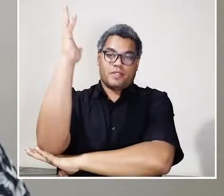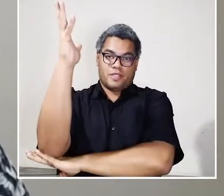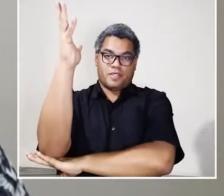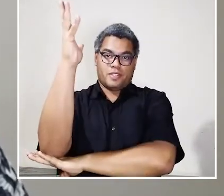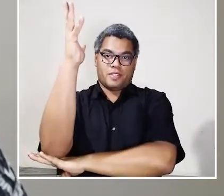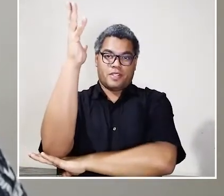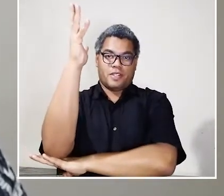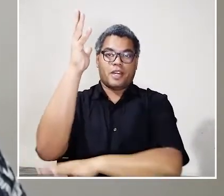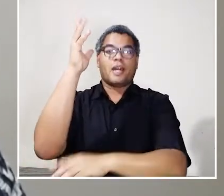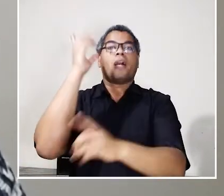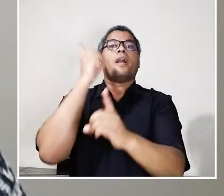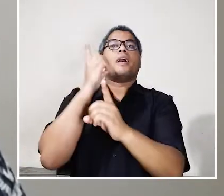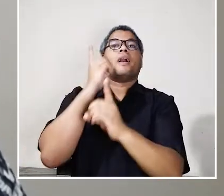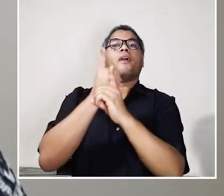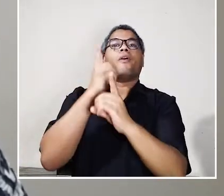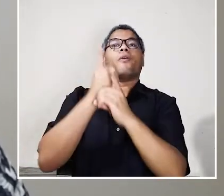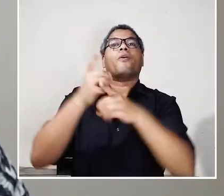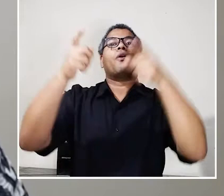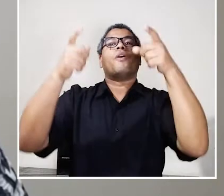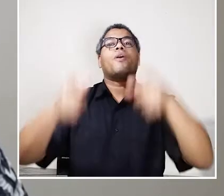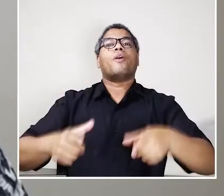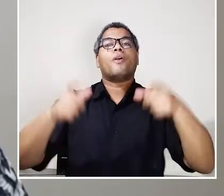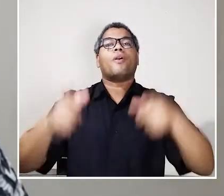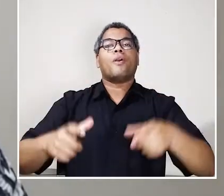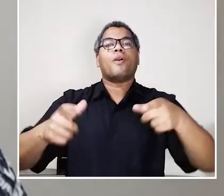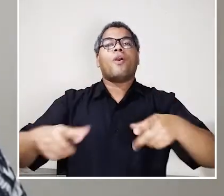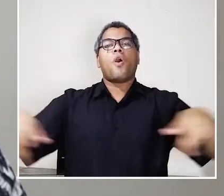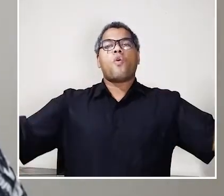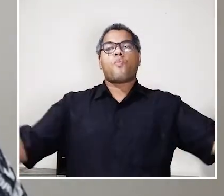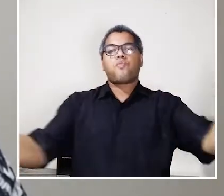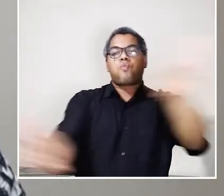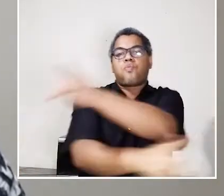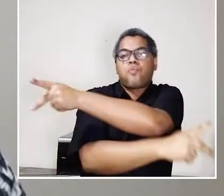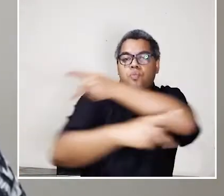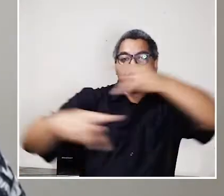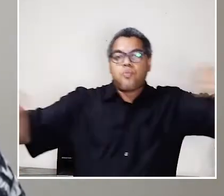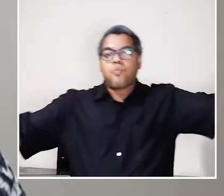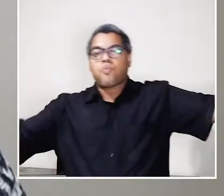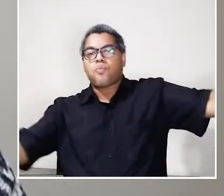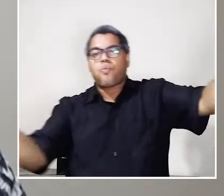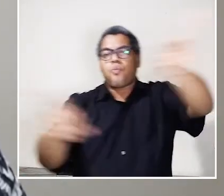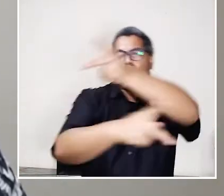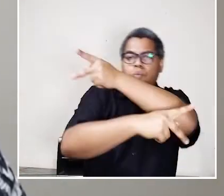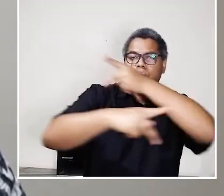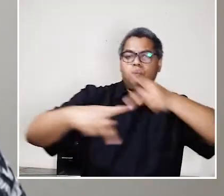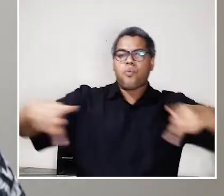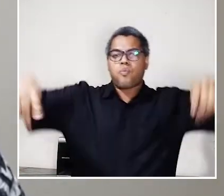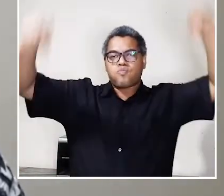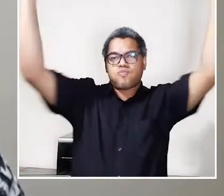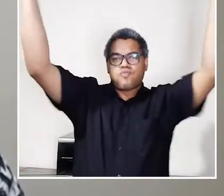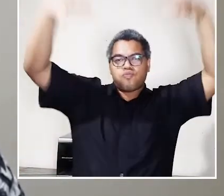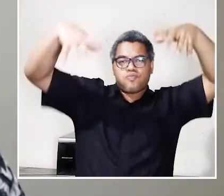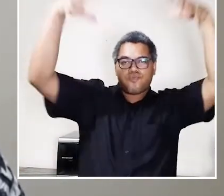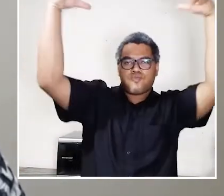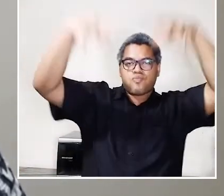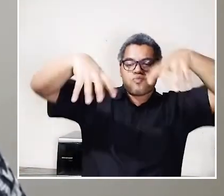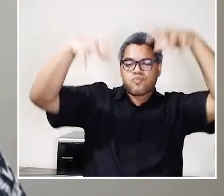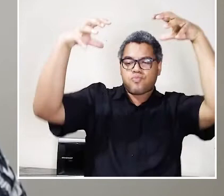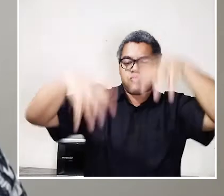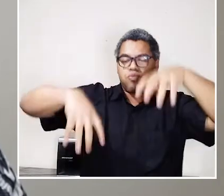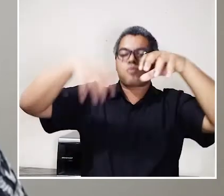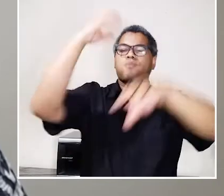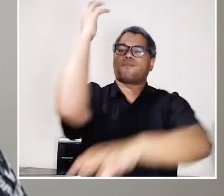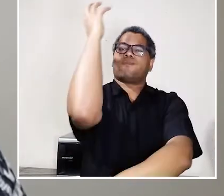florestas, mas as de campo aberto, onde ventos de todos os lados as açoitam, curvam e